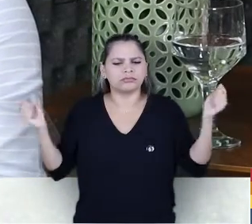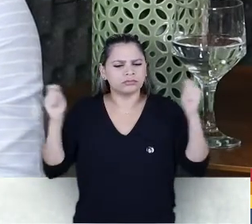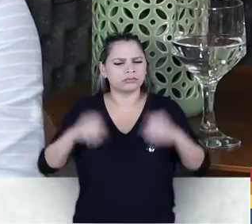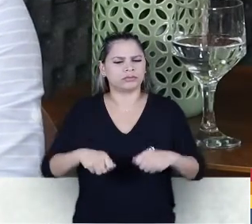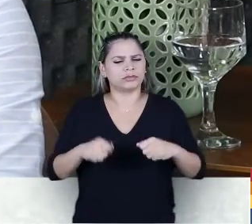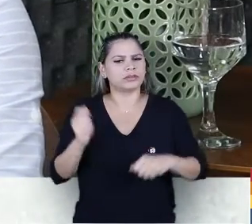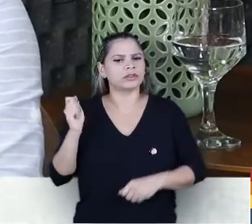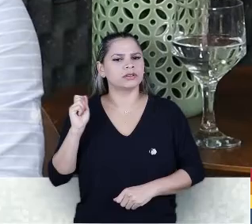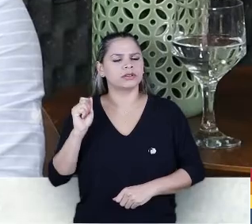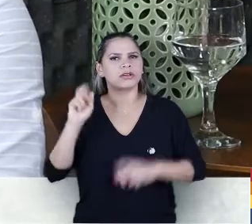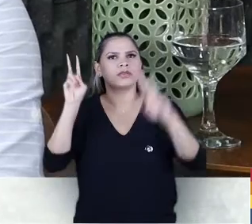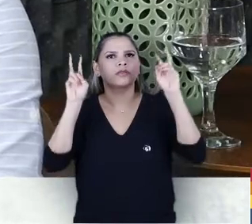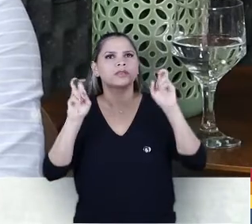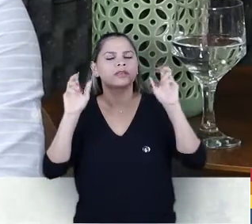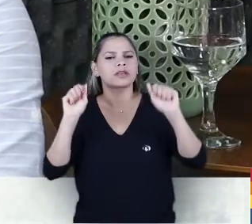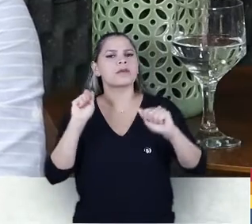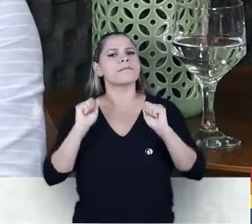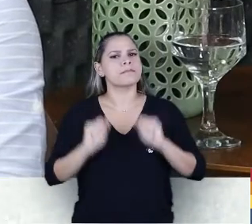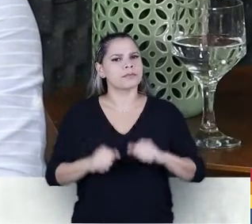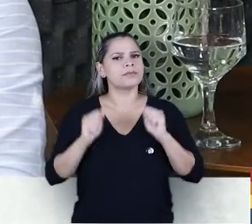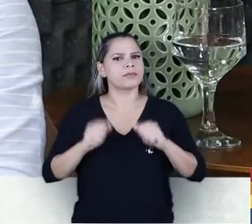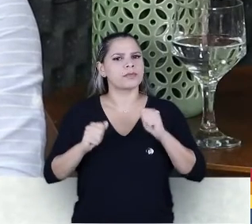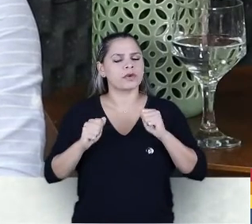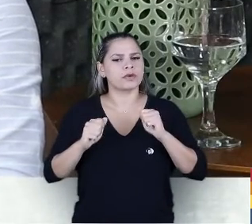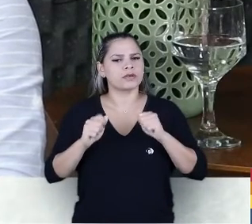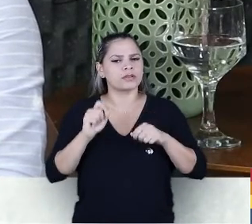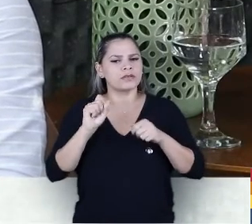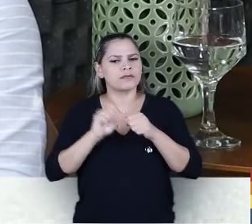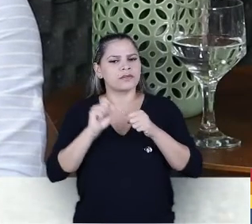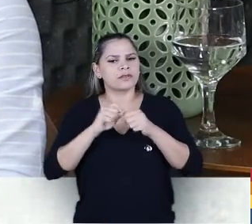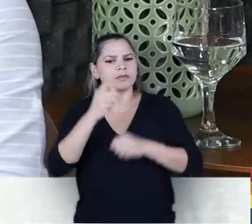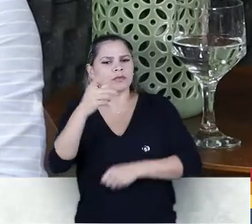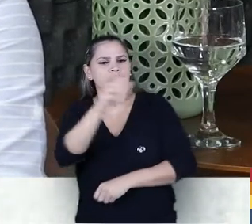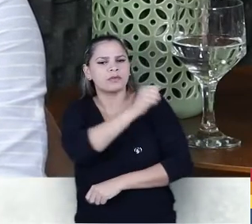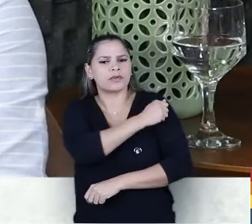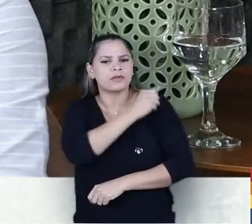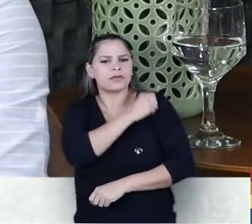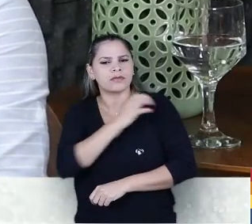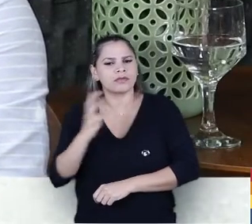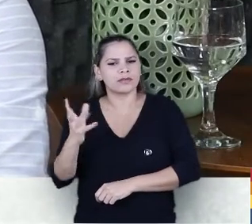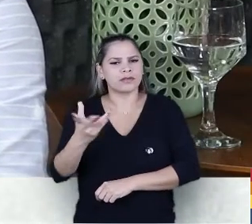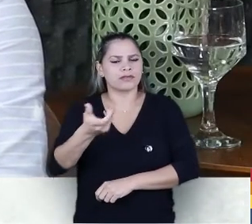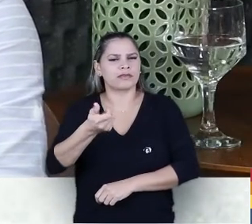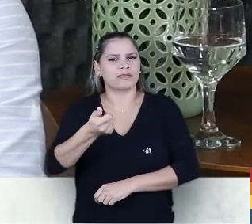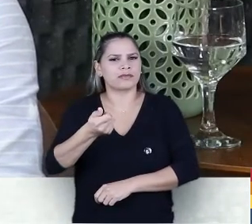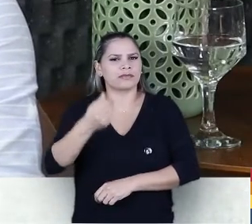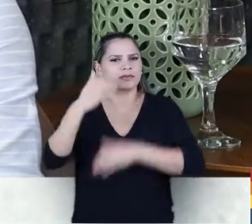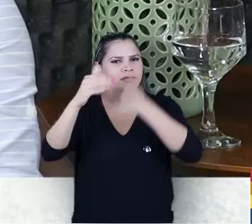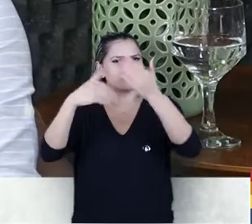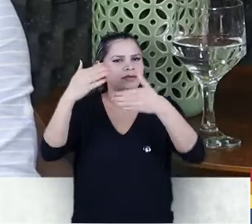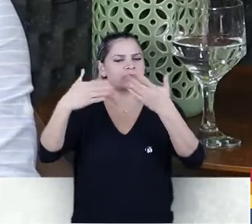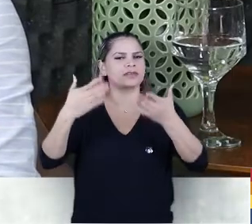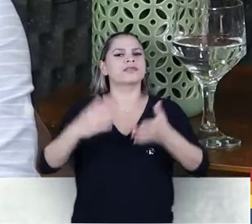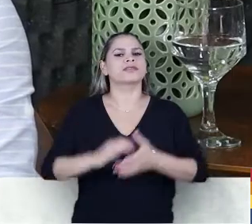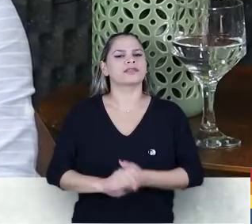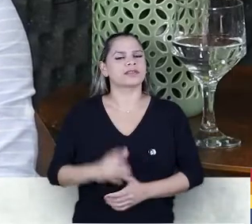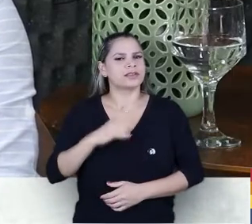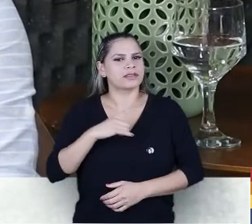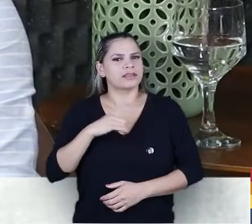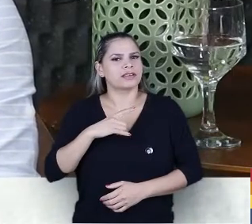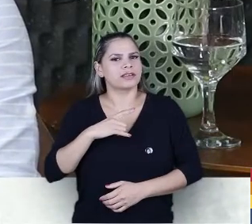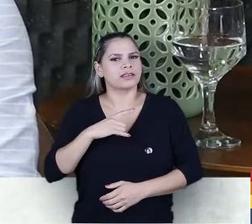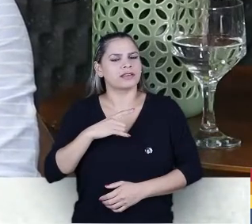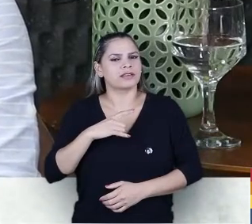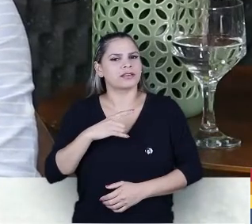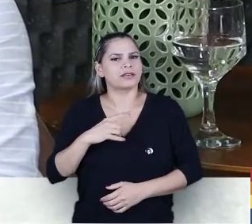que desenvolver para a sua vida. Então, esses conteúdos eles devem ser dialogados junto com